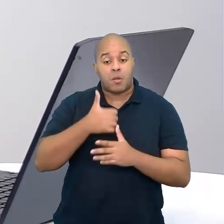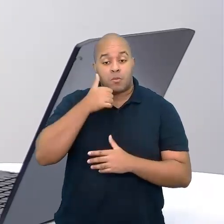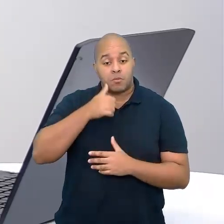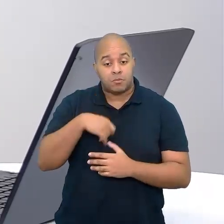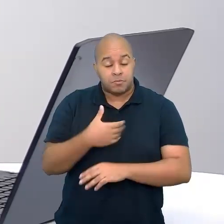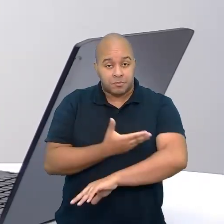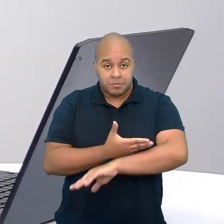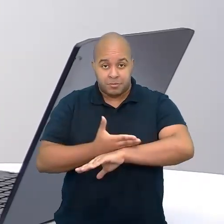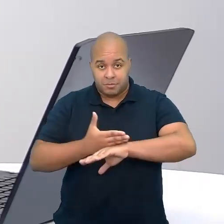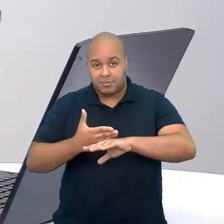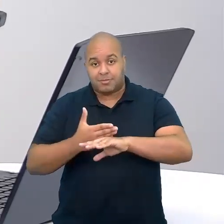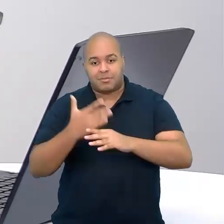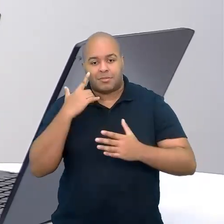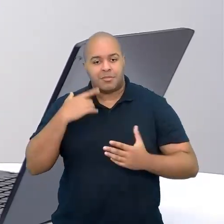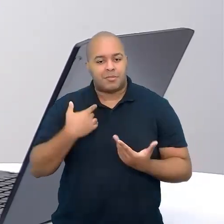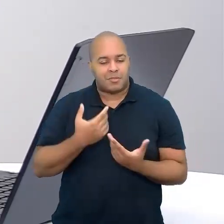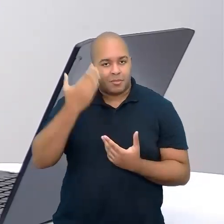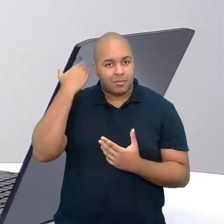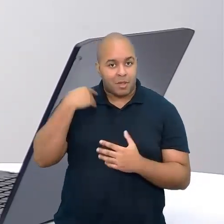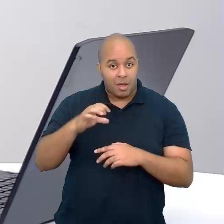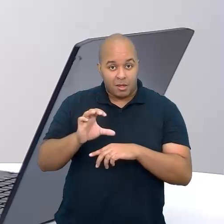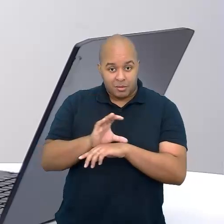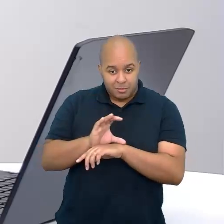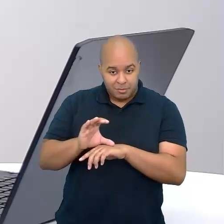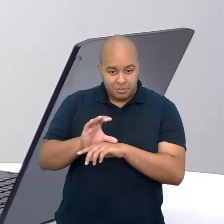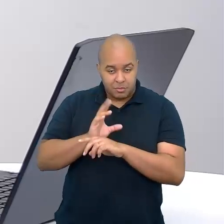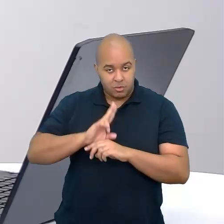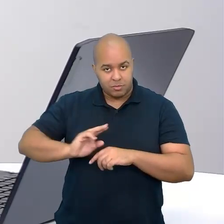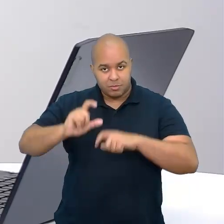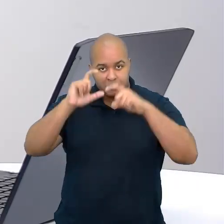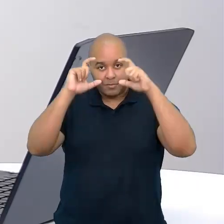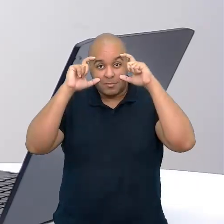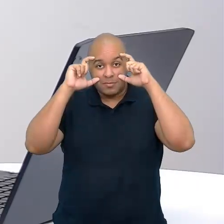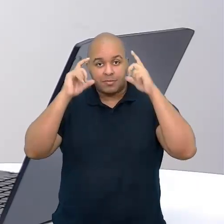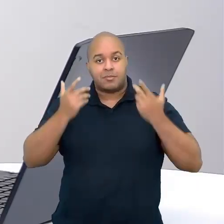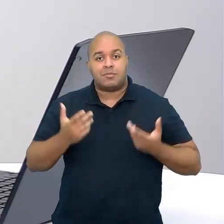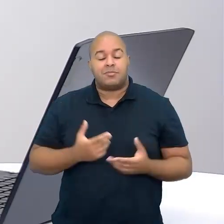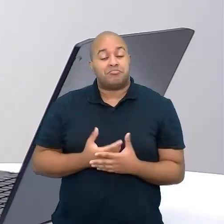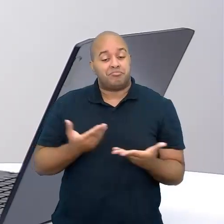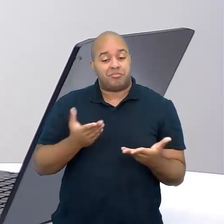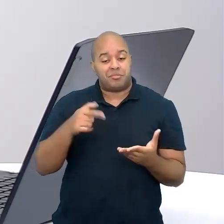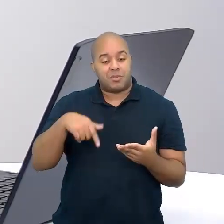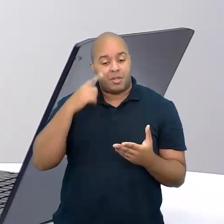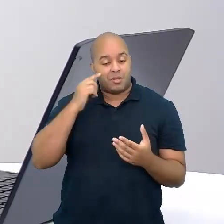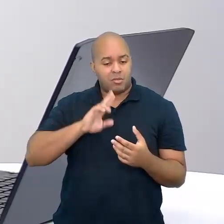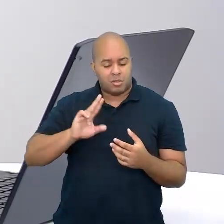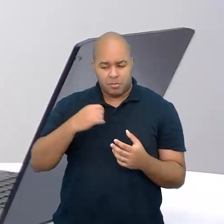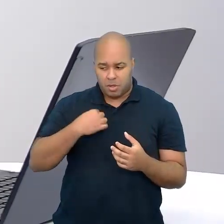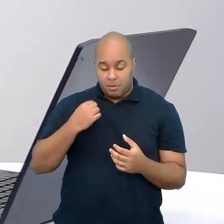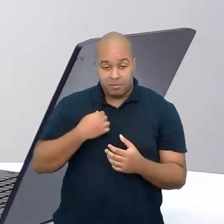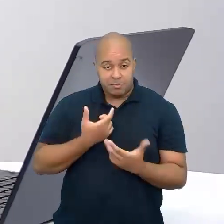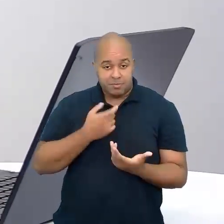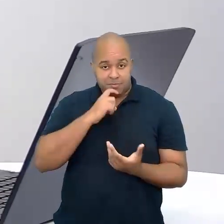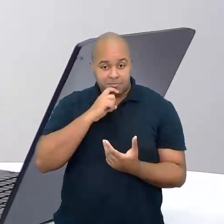de pele clara cabelos castanhos usa óculos e hoje